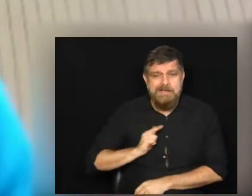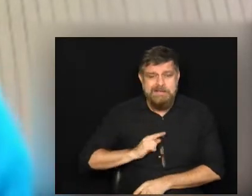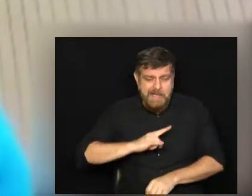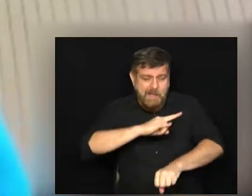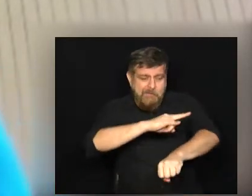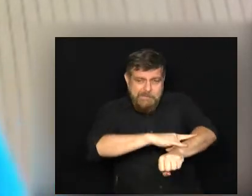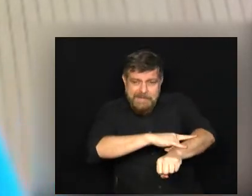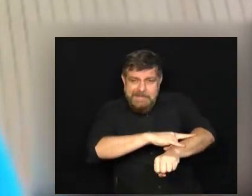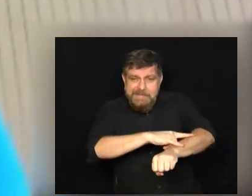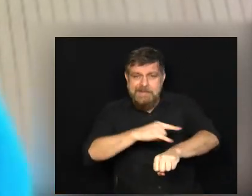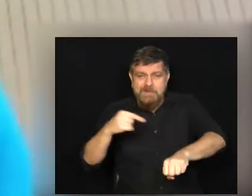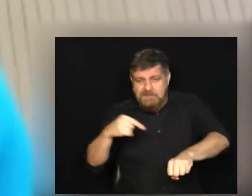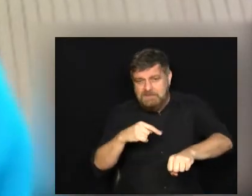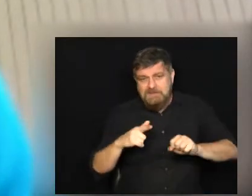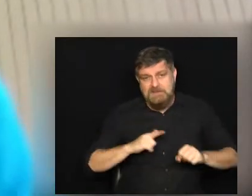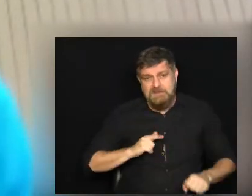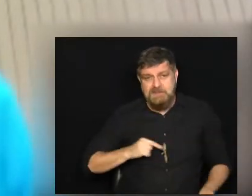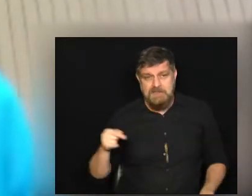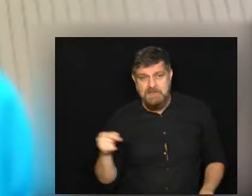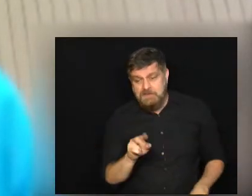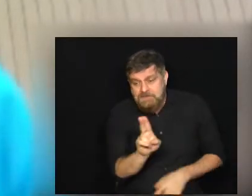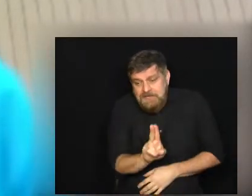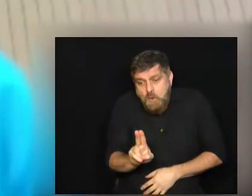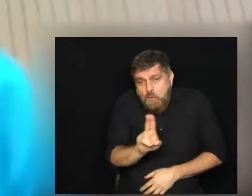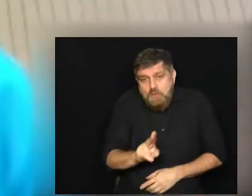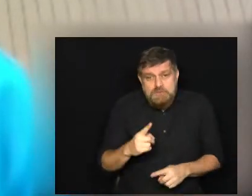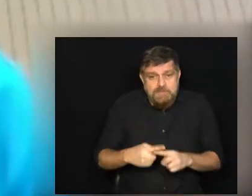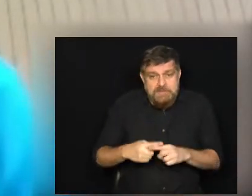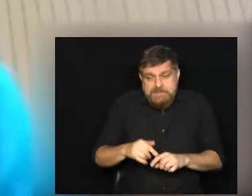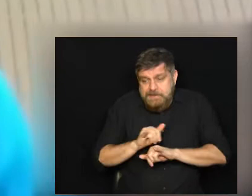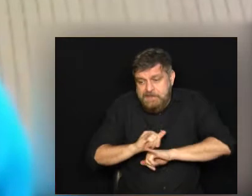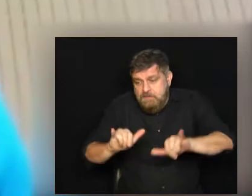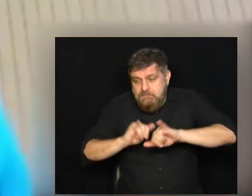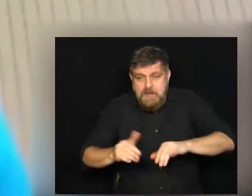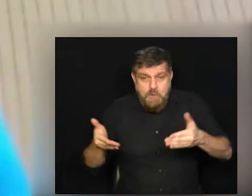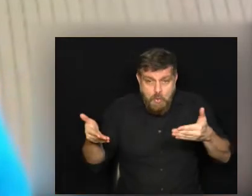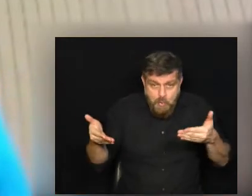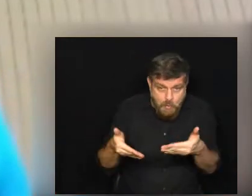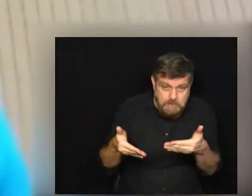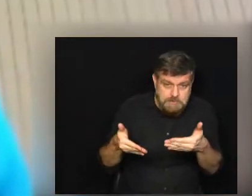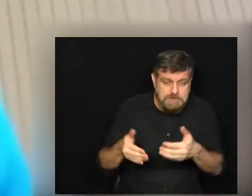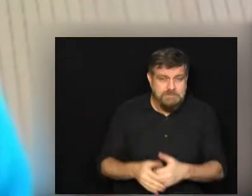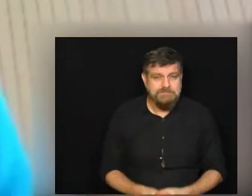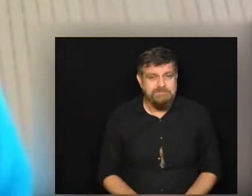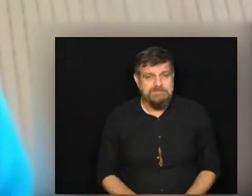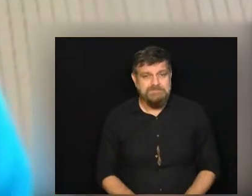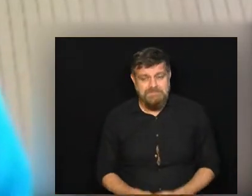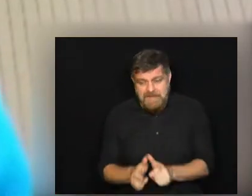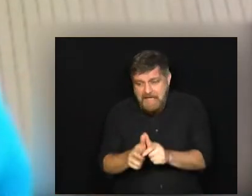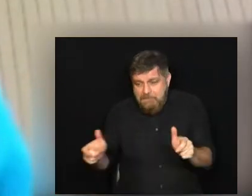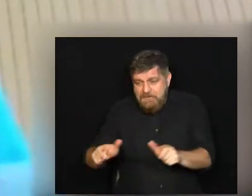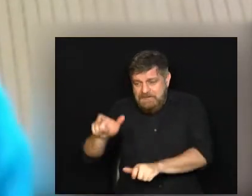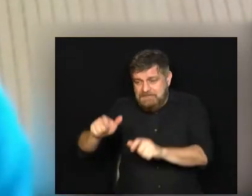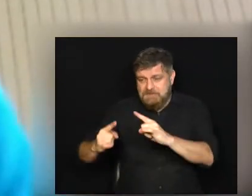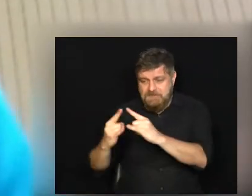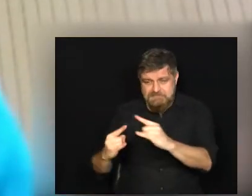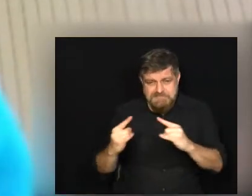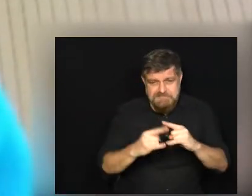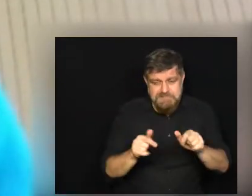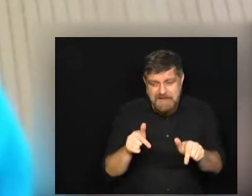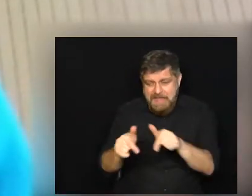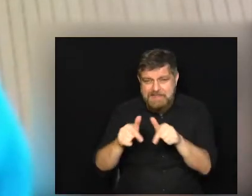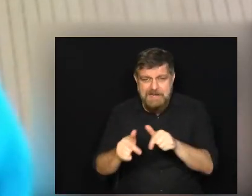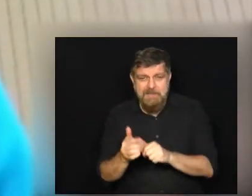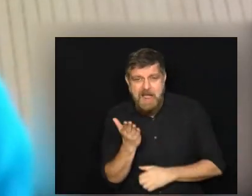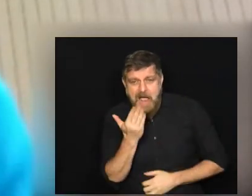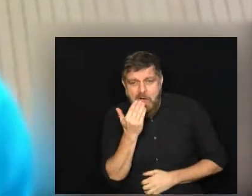banheiro ou ter algo ali para eles que seja útil, porque eu falo assim que hoje a maioria dos permissionários que tem